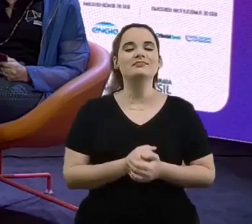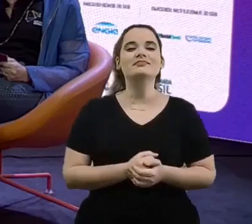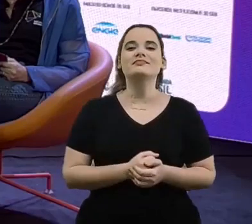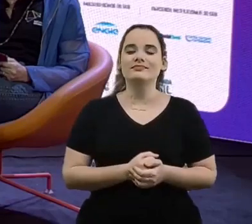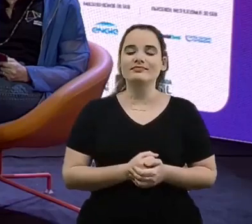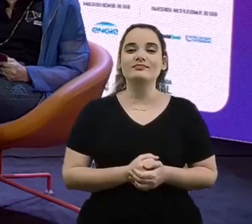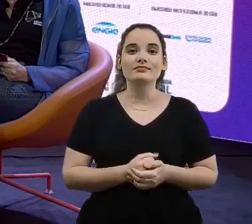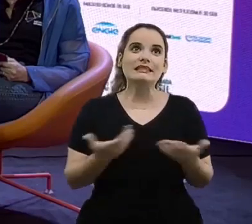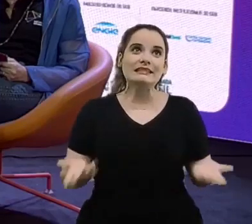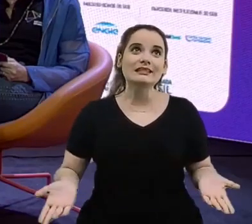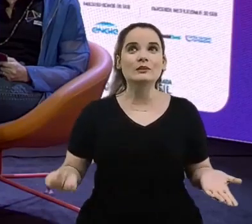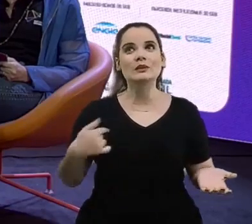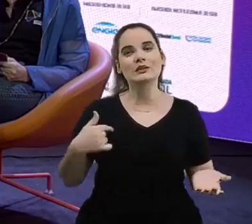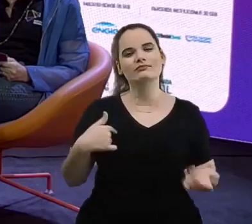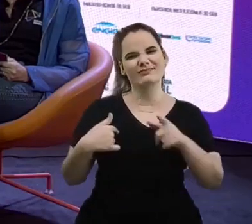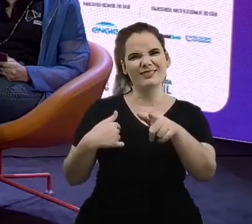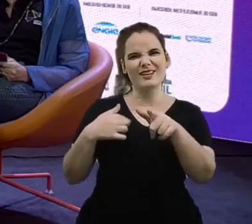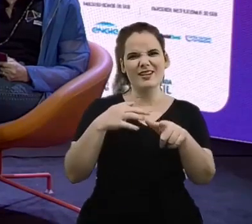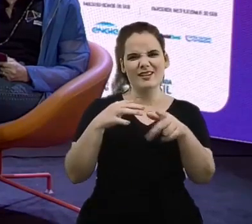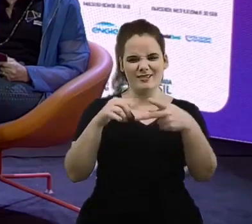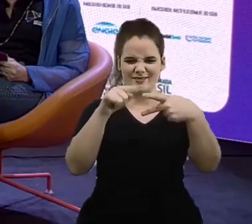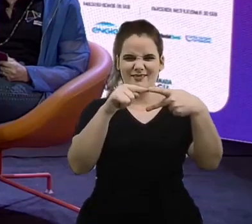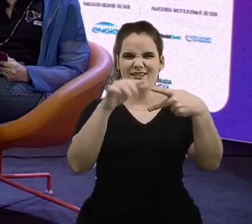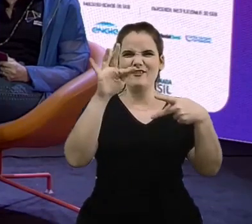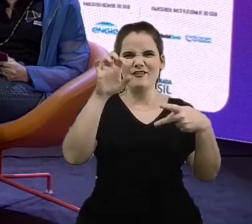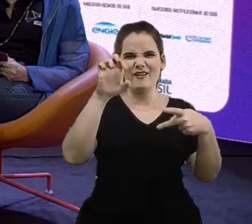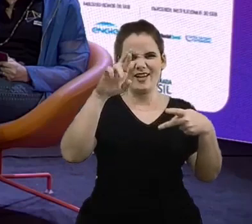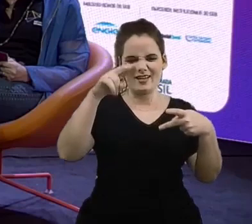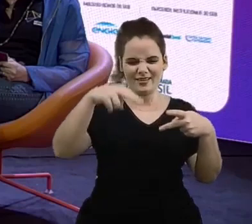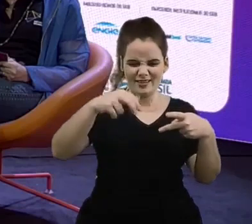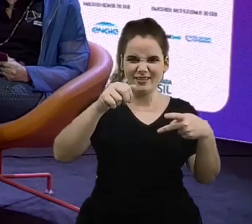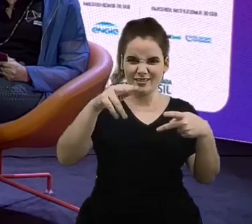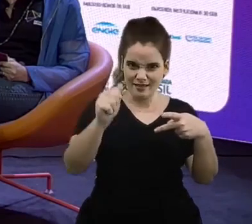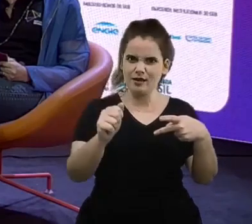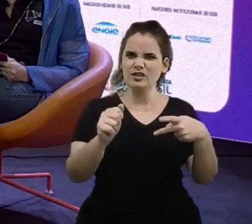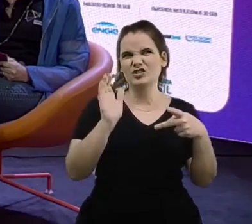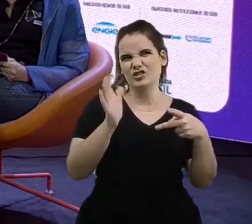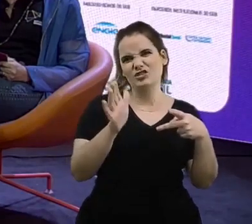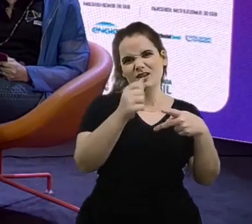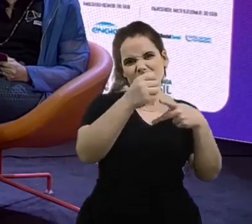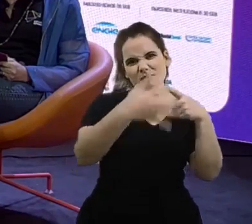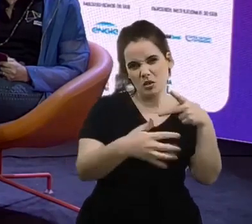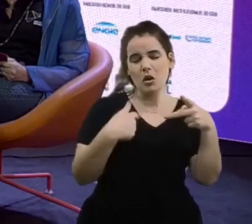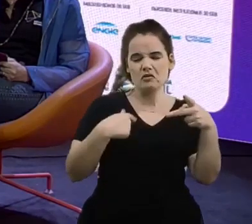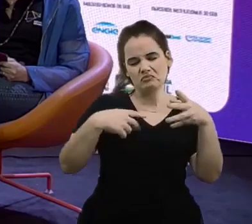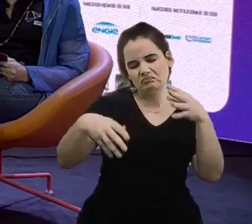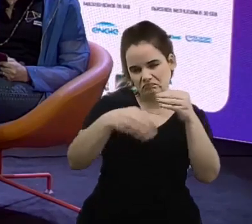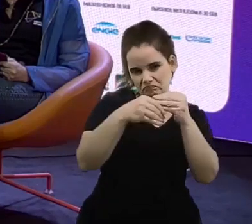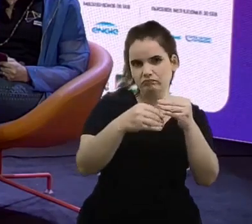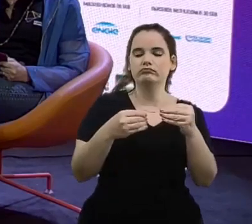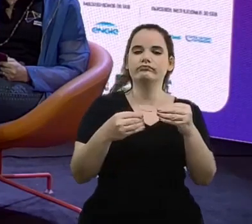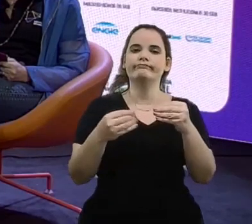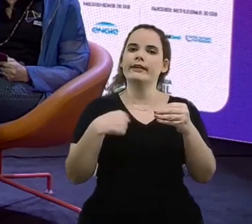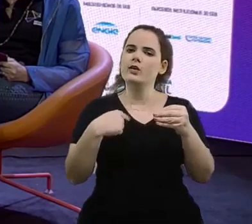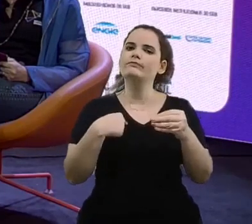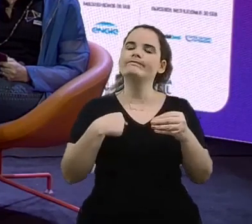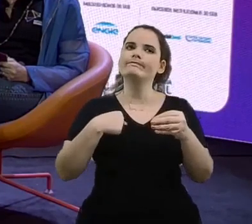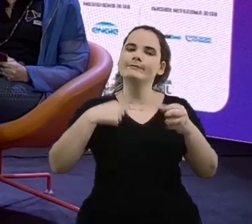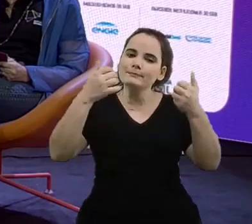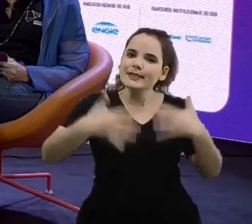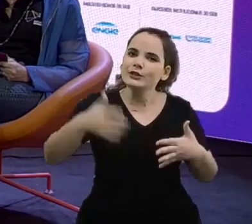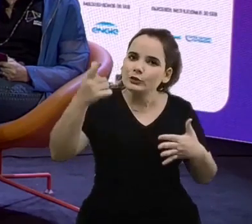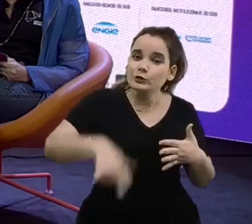acho que a Fernanda já puxou um pouco essa coisa do projeto, eu queria valorizar essa questão do legado. E